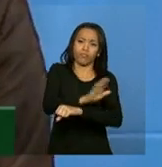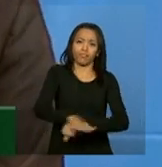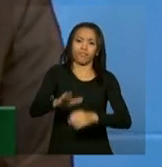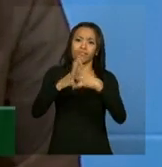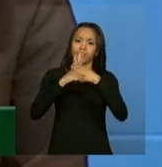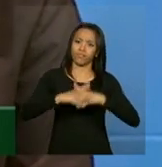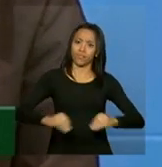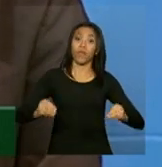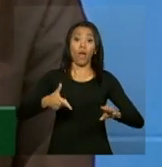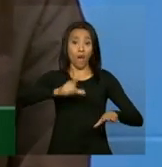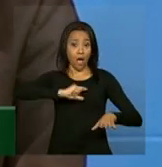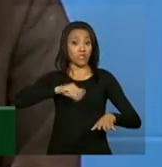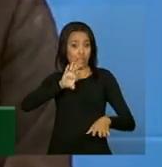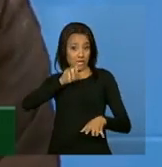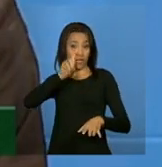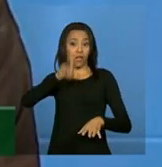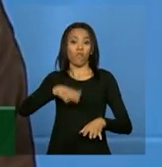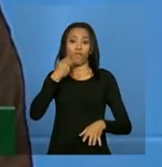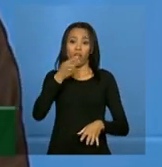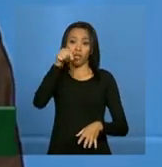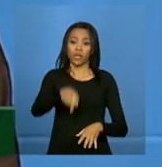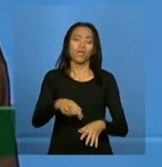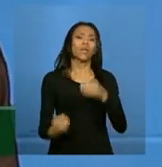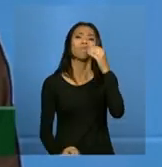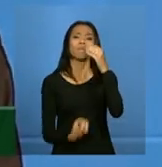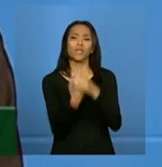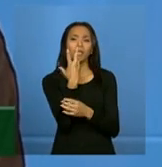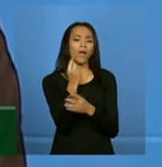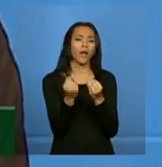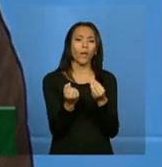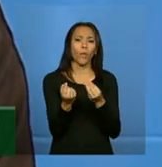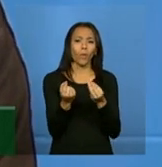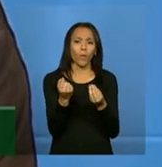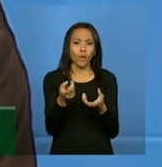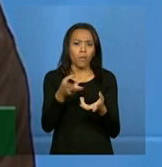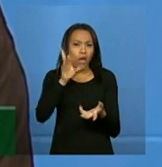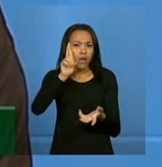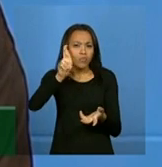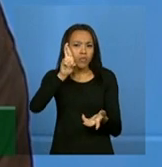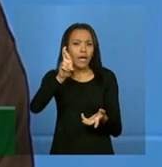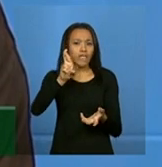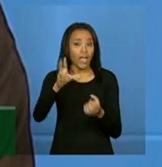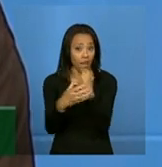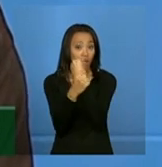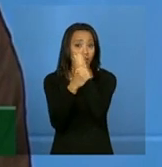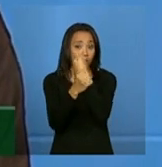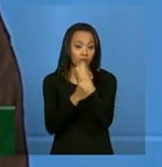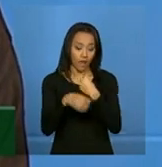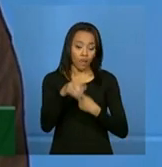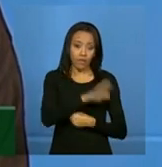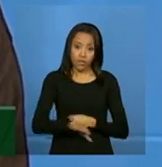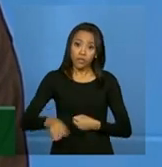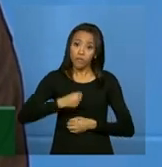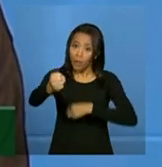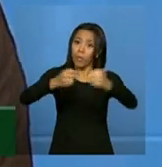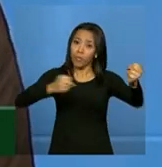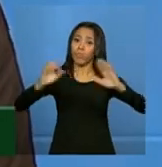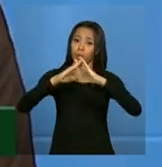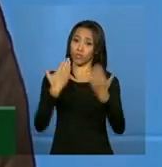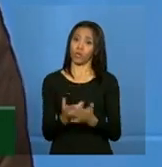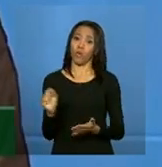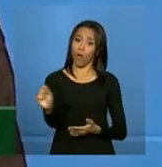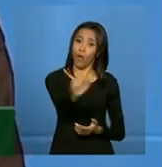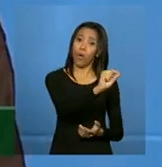mais cedo, sabemos que o papel da criação da proteção social, garantindo que as crianças vão cada vez mais para a escola, até por meio